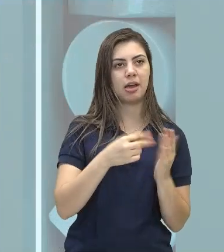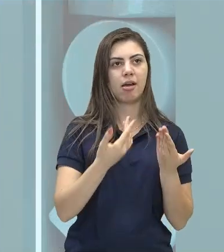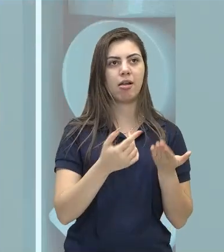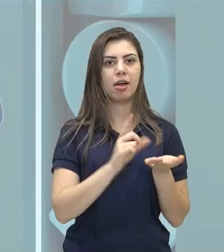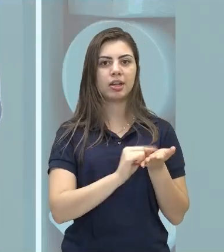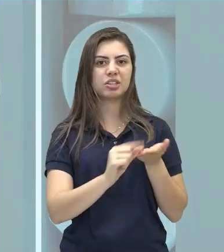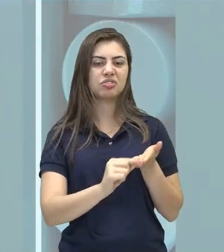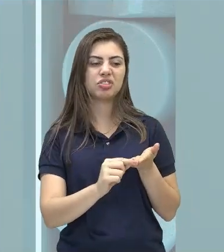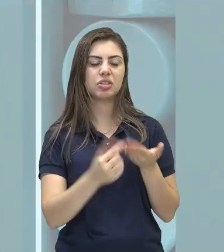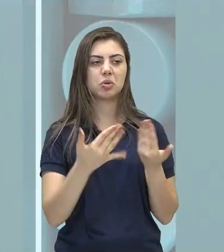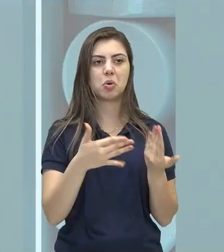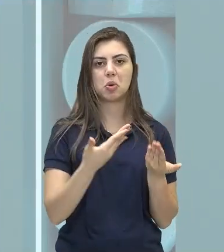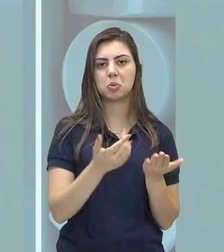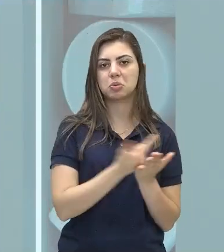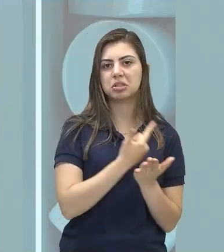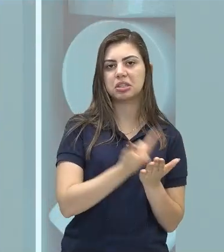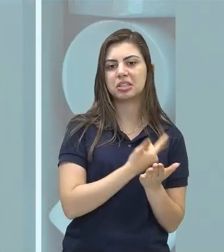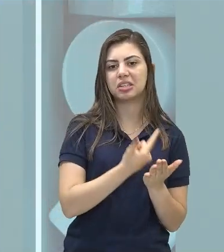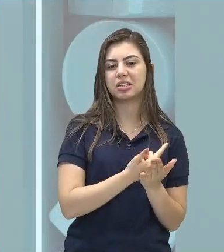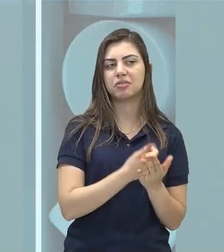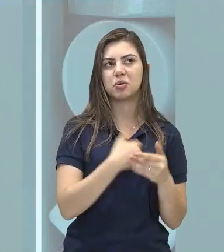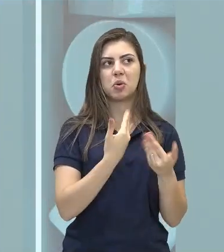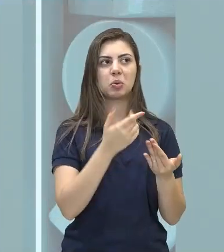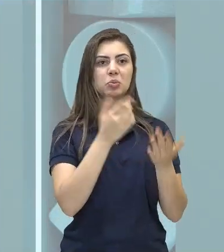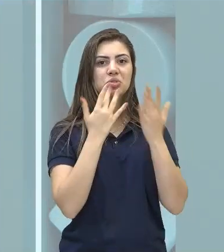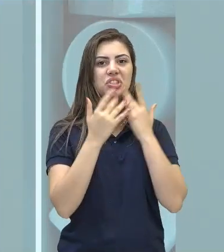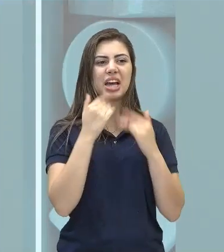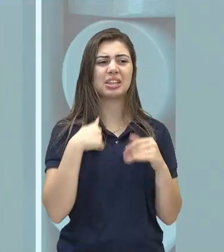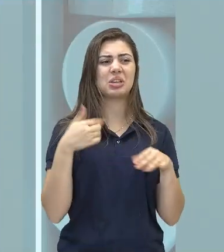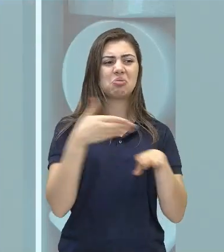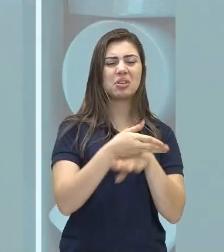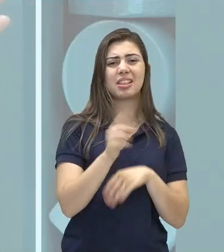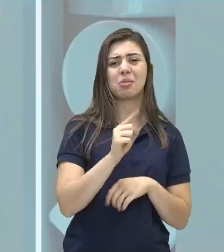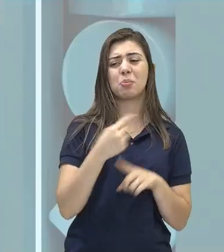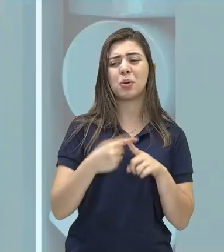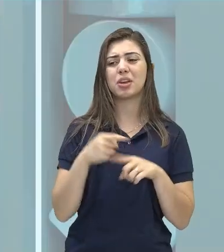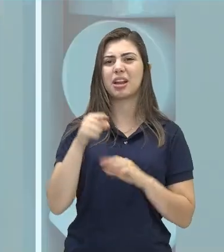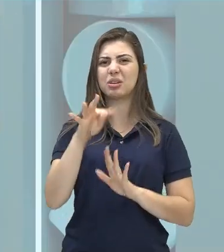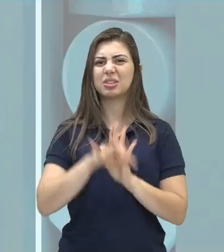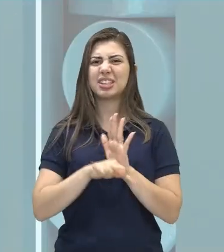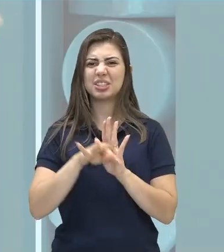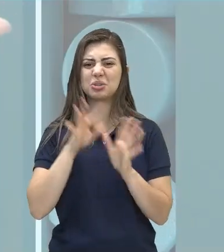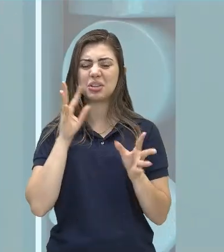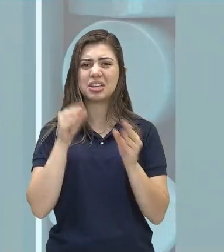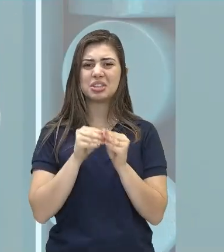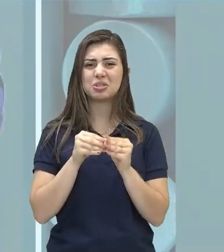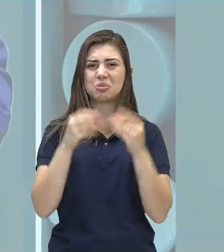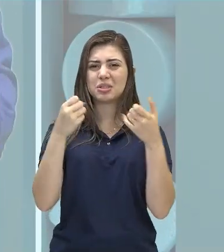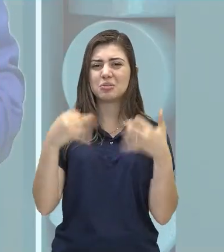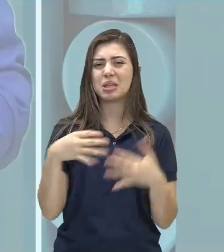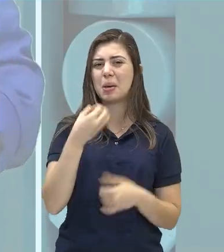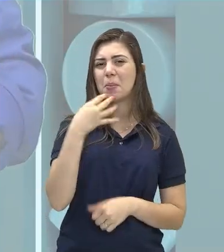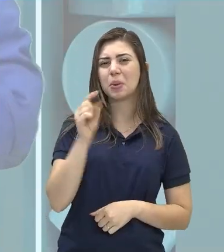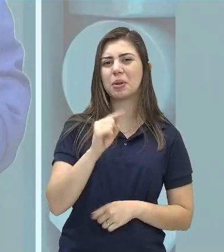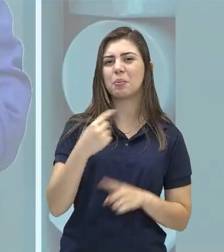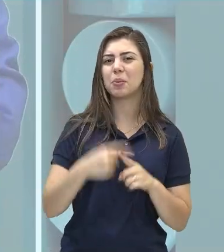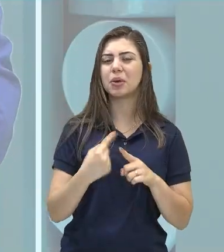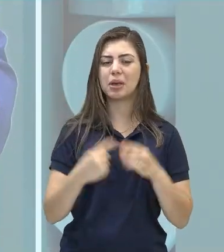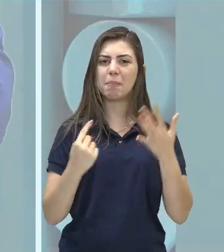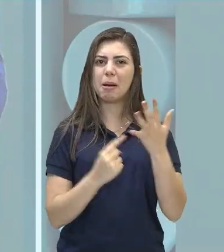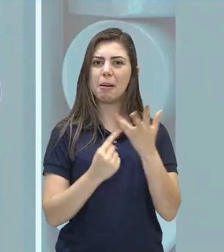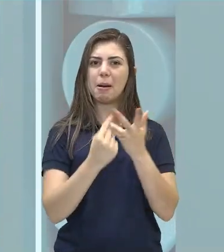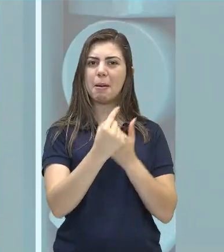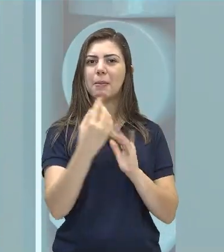livro ou dessa peça teatral, porque, segundo o resenhista, não é boa. E ele vai mostrar por quê, né? Muito